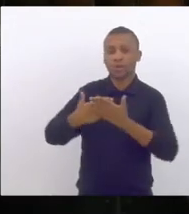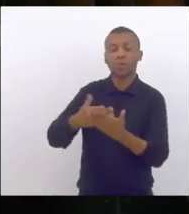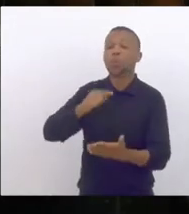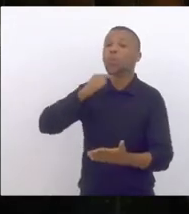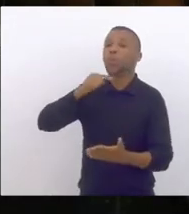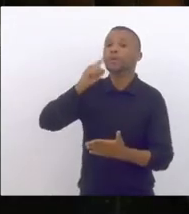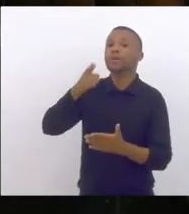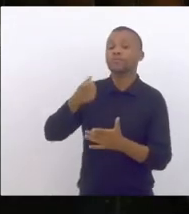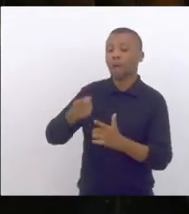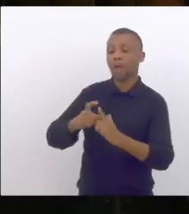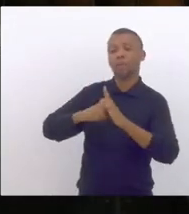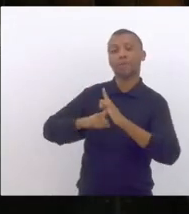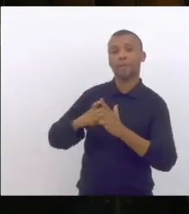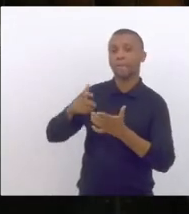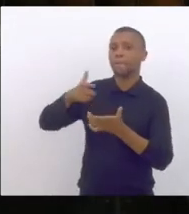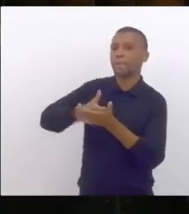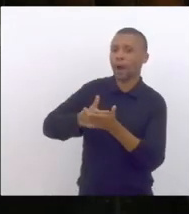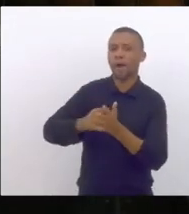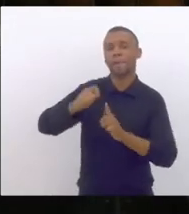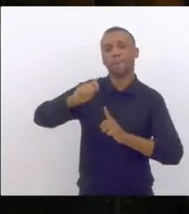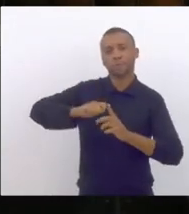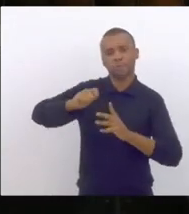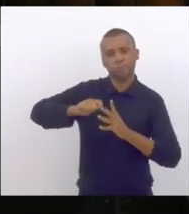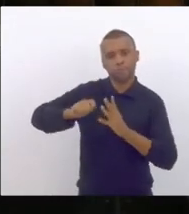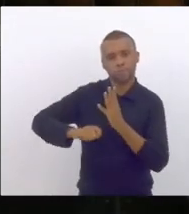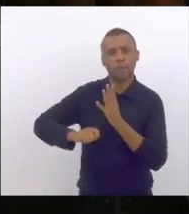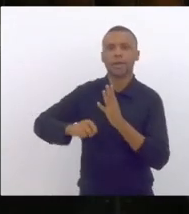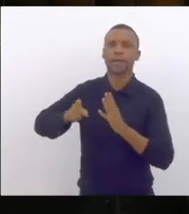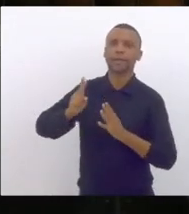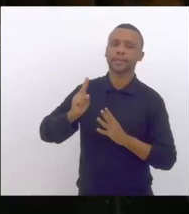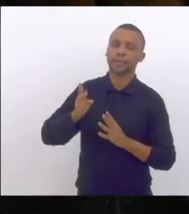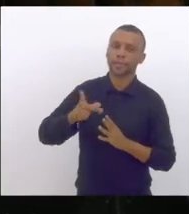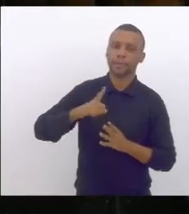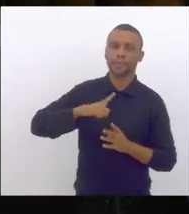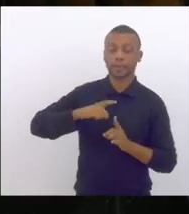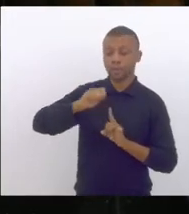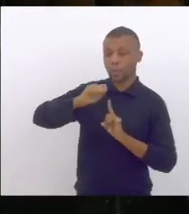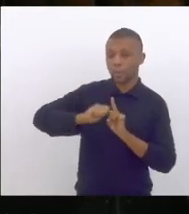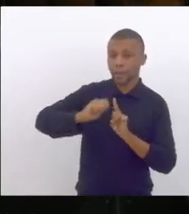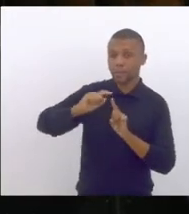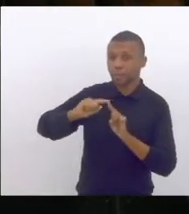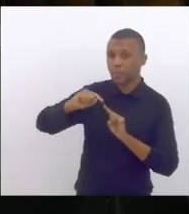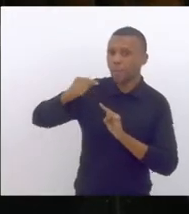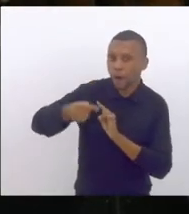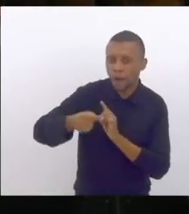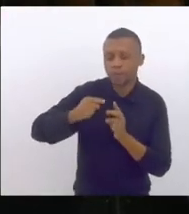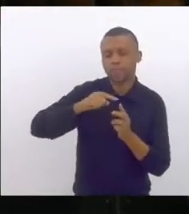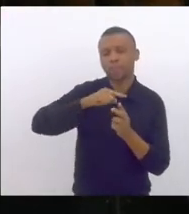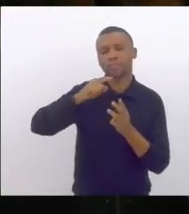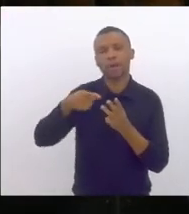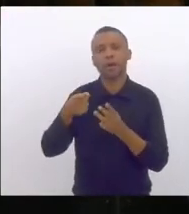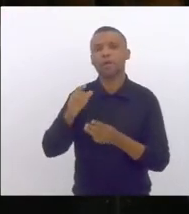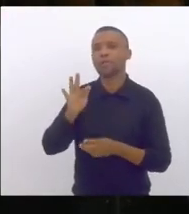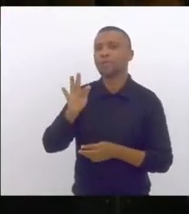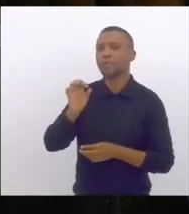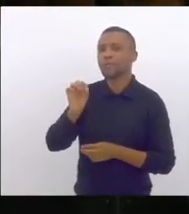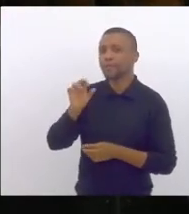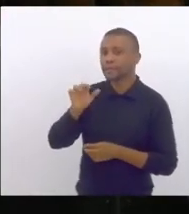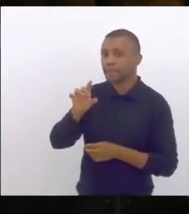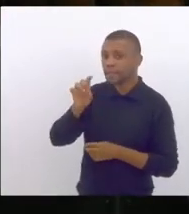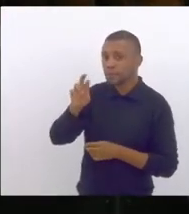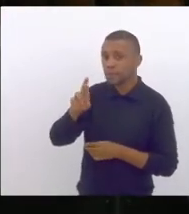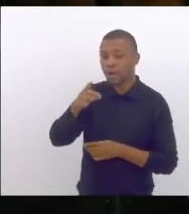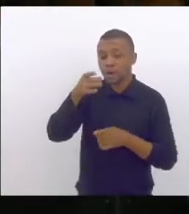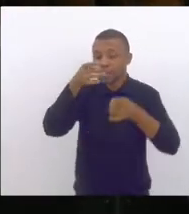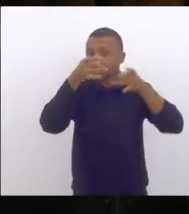suas dívidas mensalmente sempre deixando um fiado para o mês seguinte E aí os fornecedores desistem do